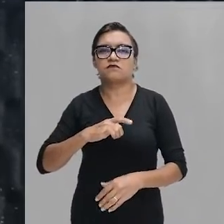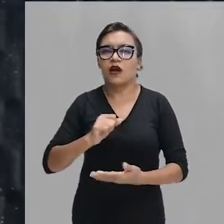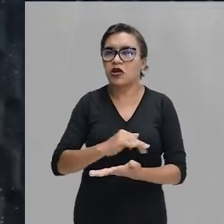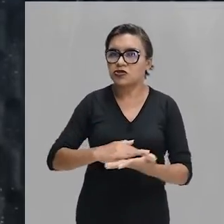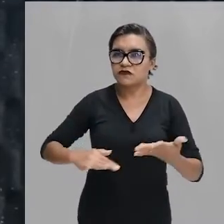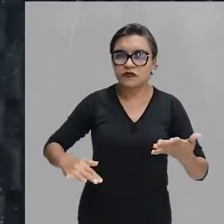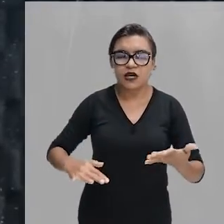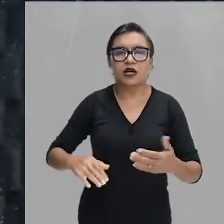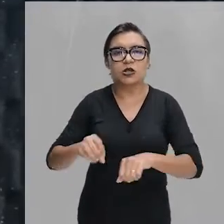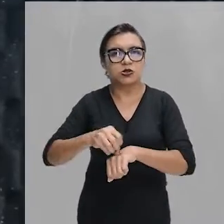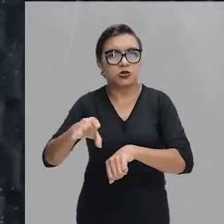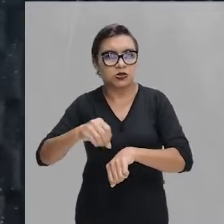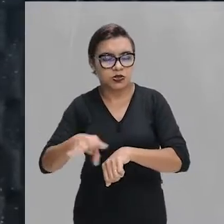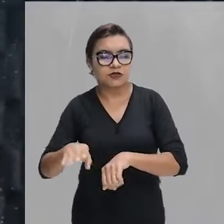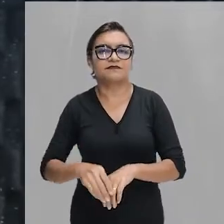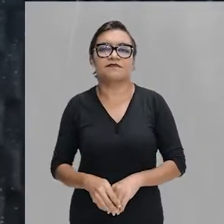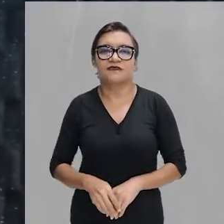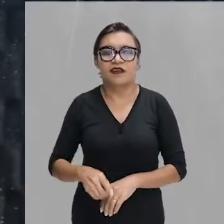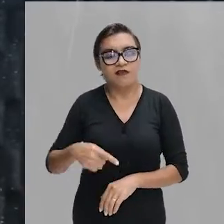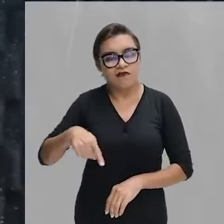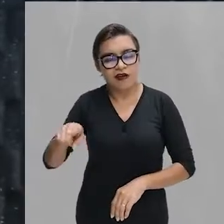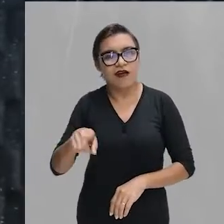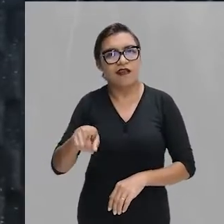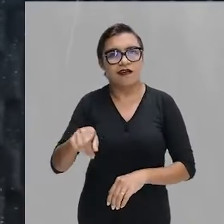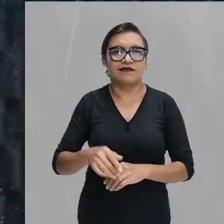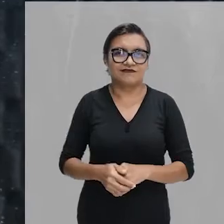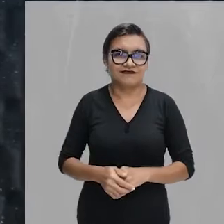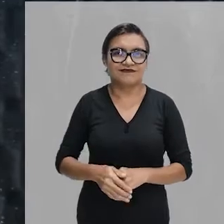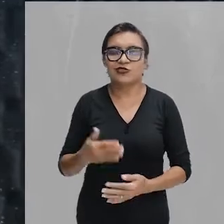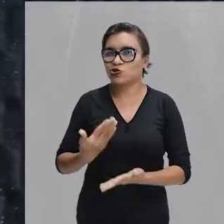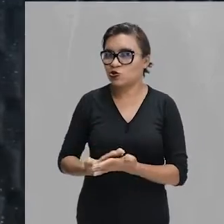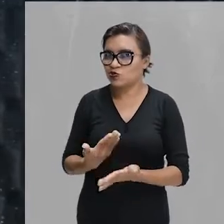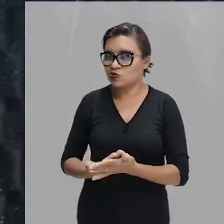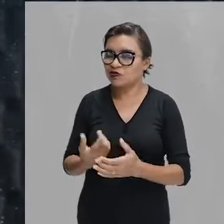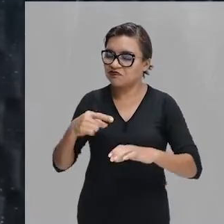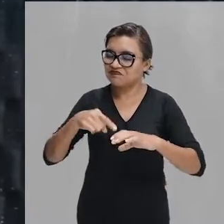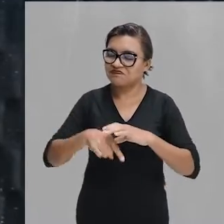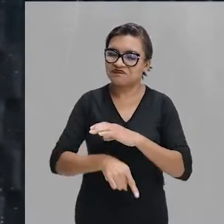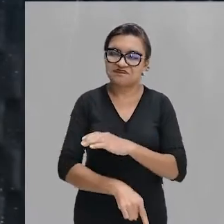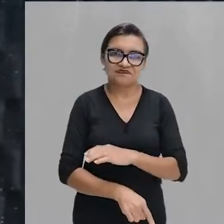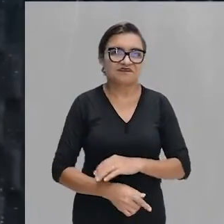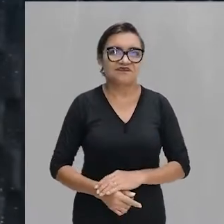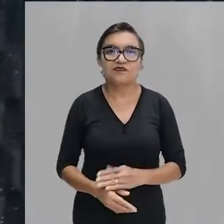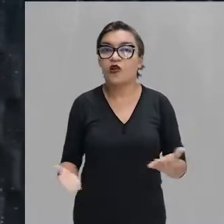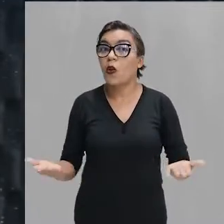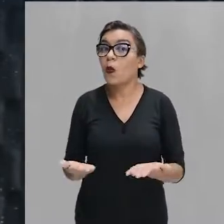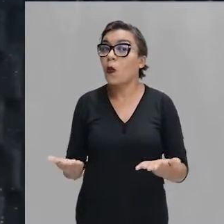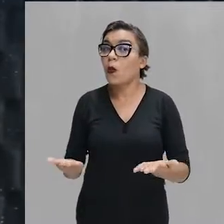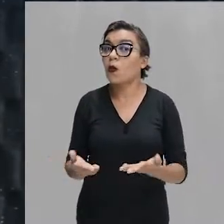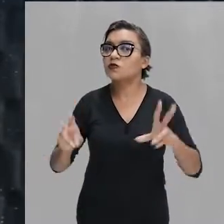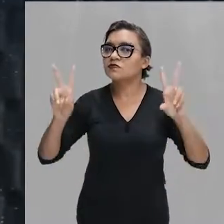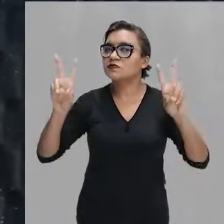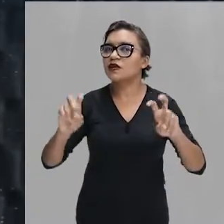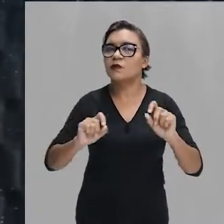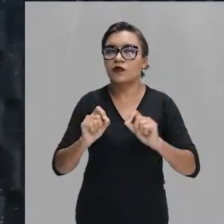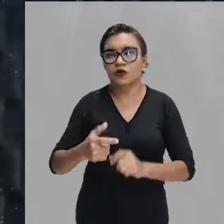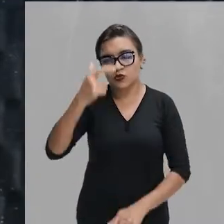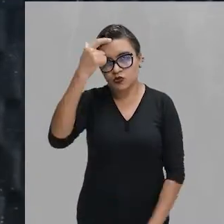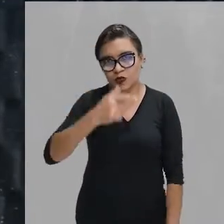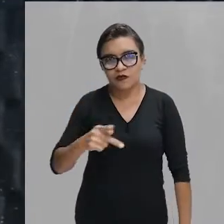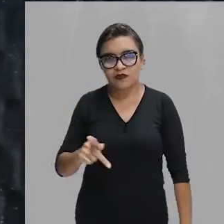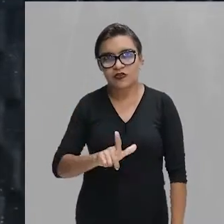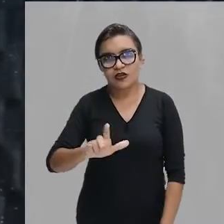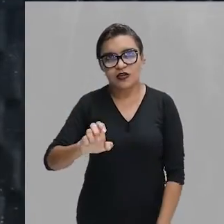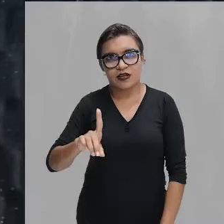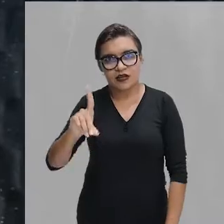macetes. Corre lá, reforça o que você está aprendendo aqui. Vamos ver o que nós temos hoje na aula de espanhol. Eu sou a professora Leda